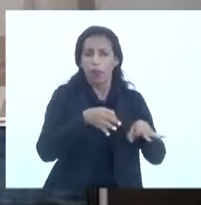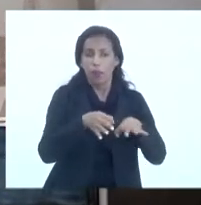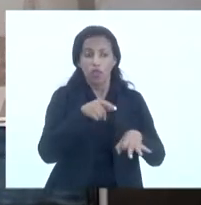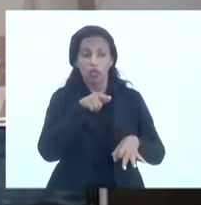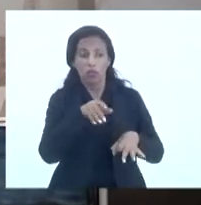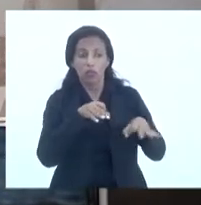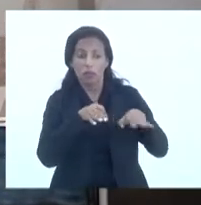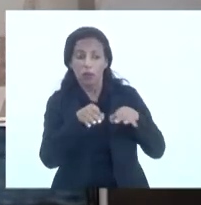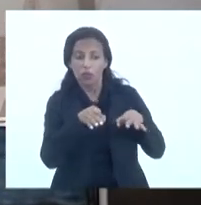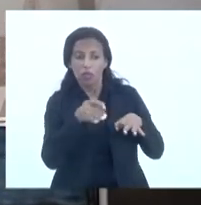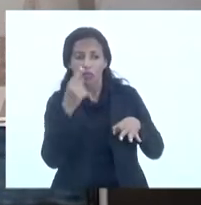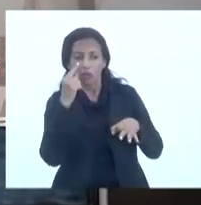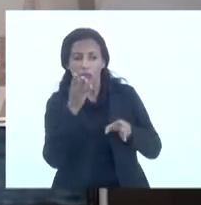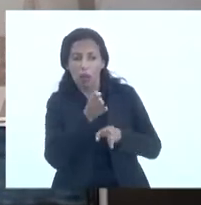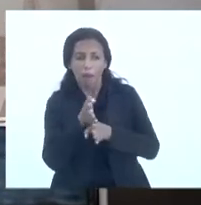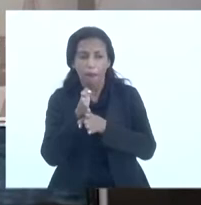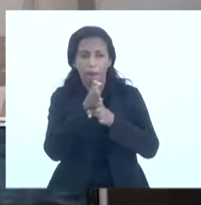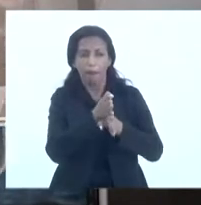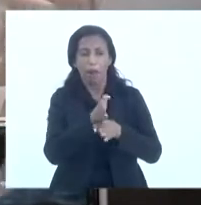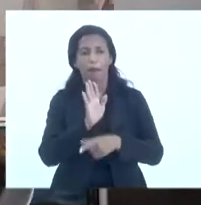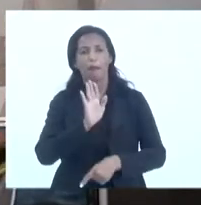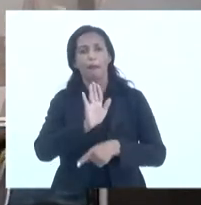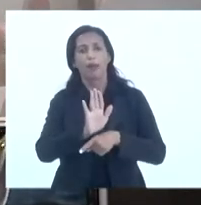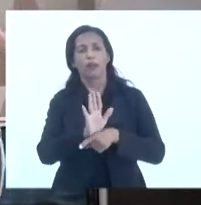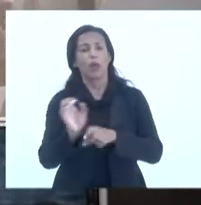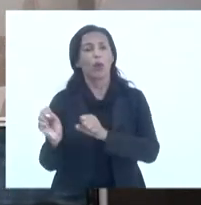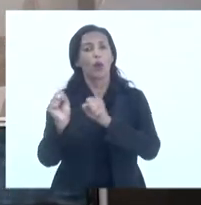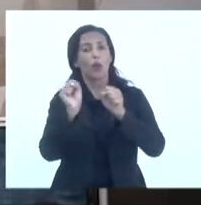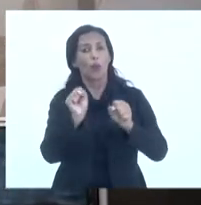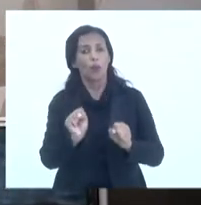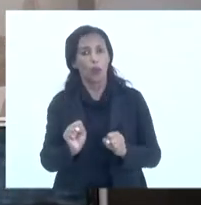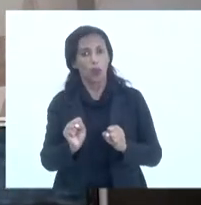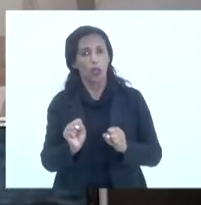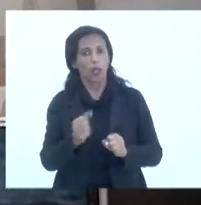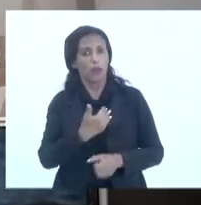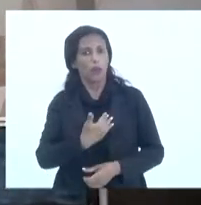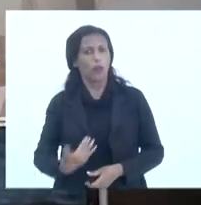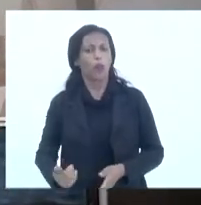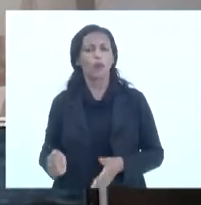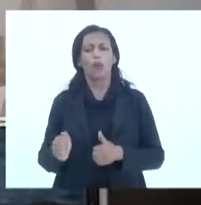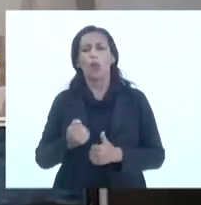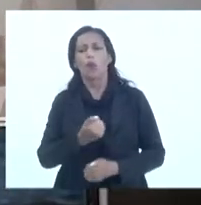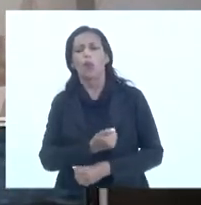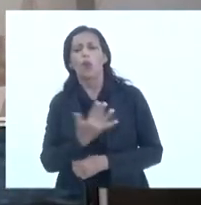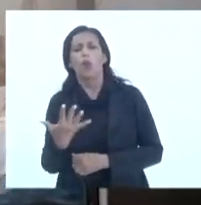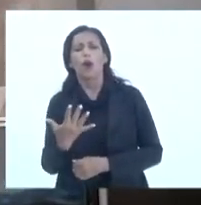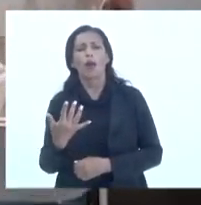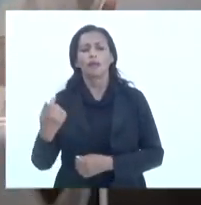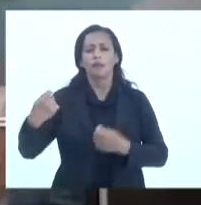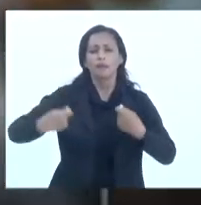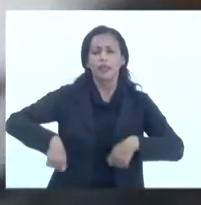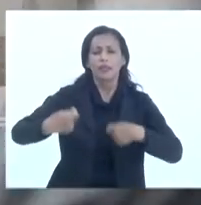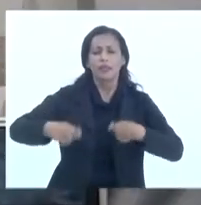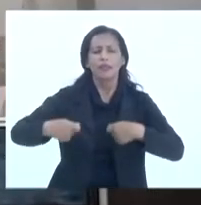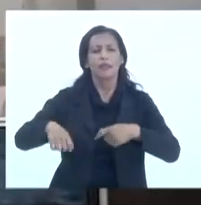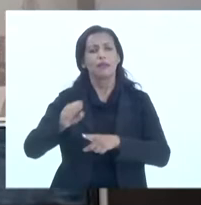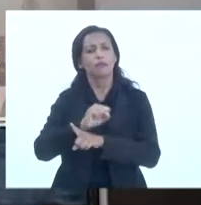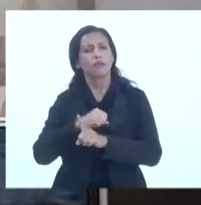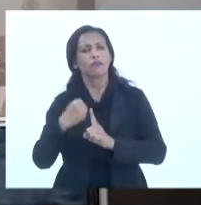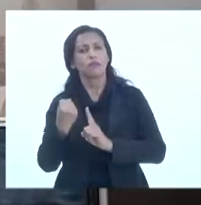tem um direcionamento para contribuir com o poder público, né, de quais são as prioridades da